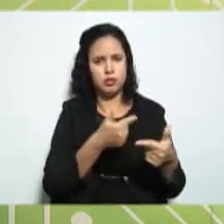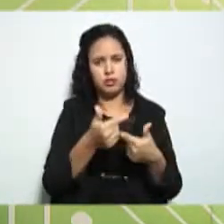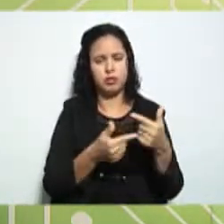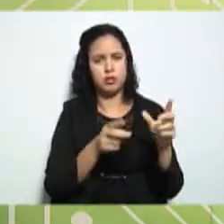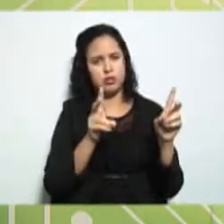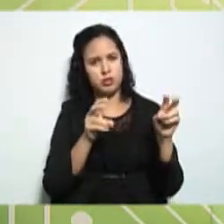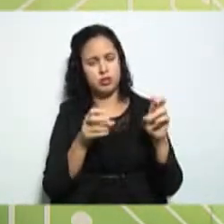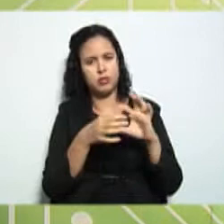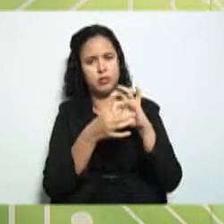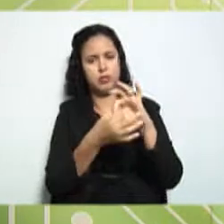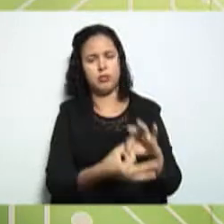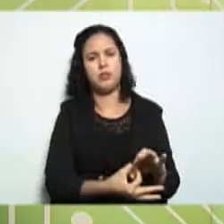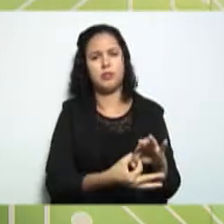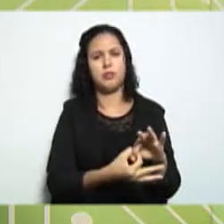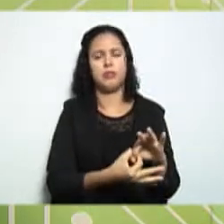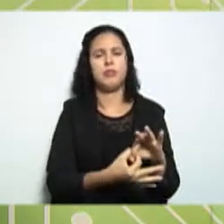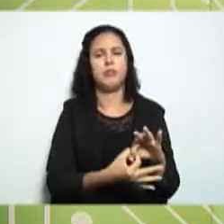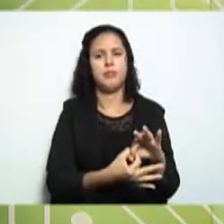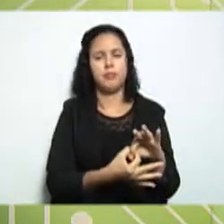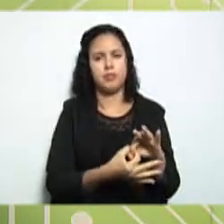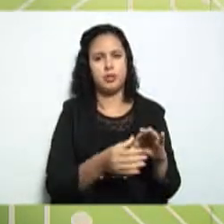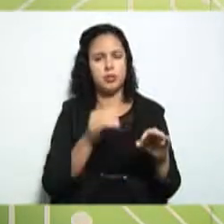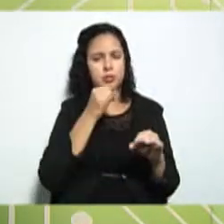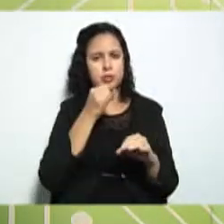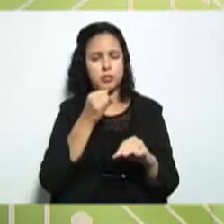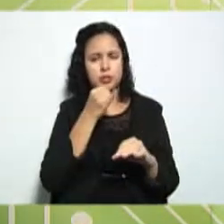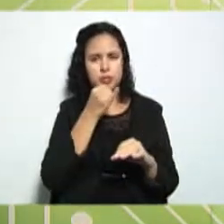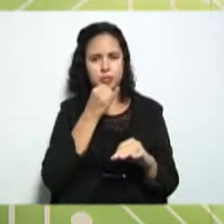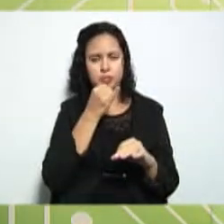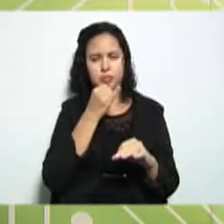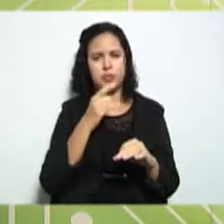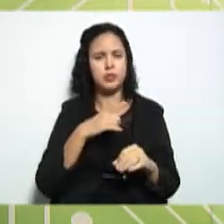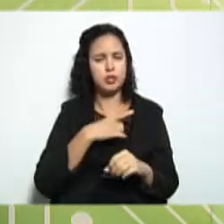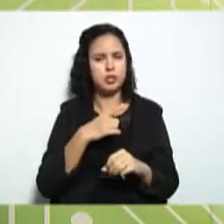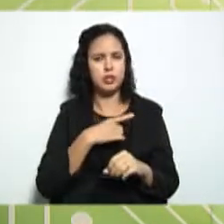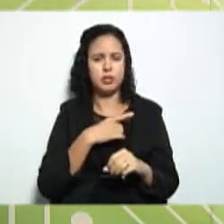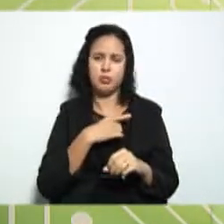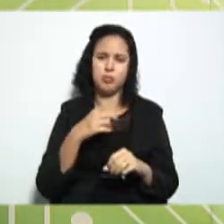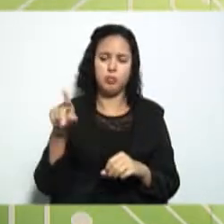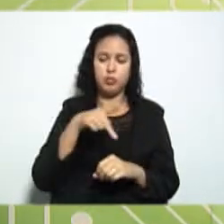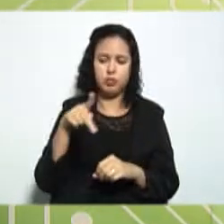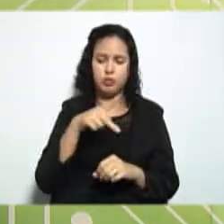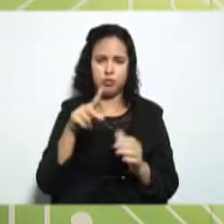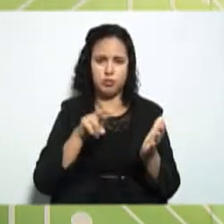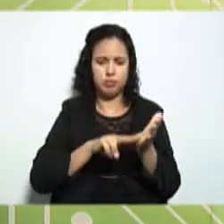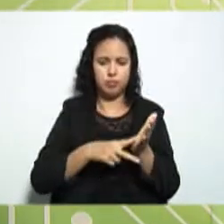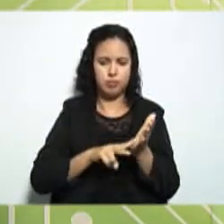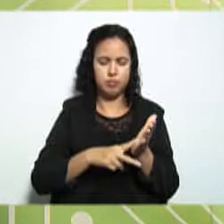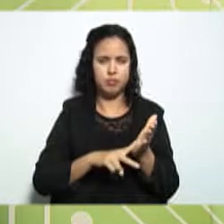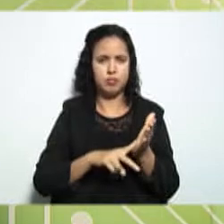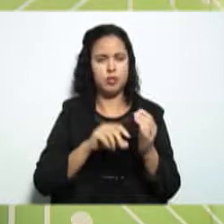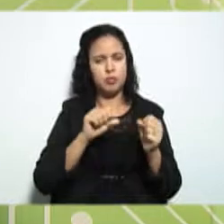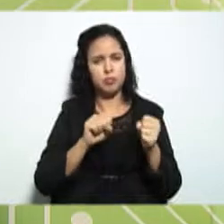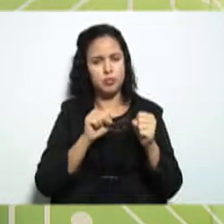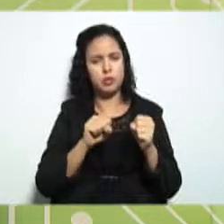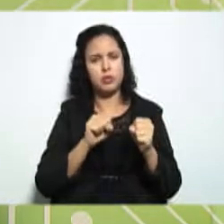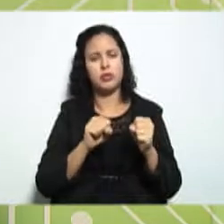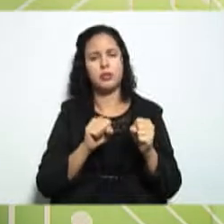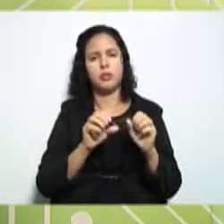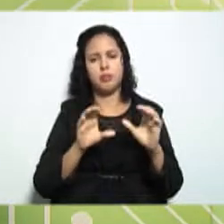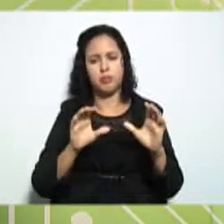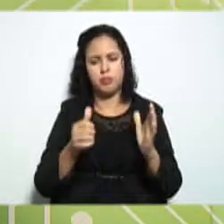que unem elas junto. A gente aqui, como professor, a gente tem, por exemplo, um sindicato. A gente pode formar uma cooperativa de consumo junto com as pessoas